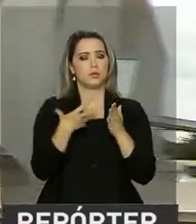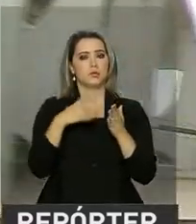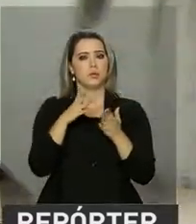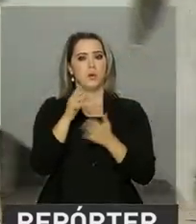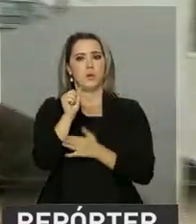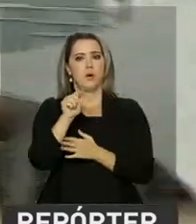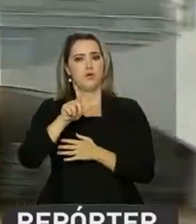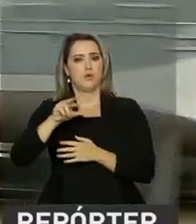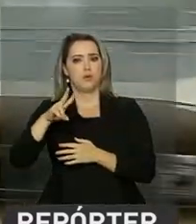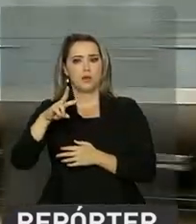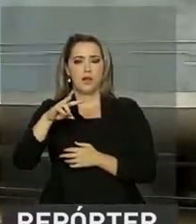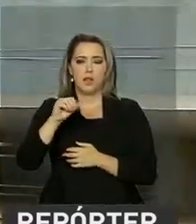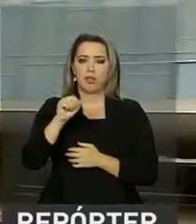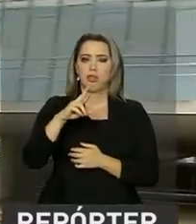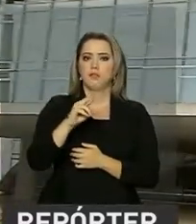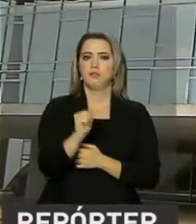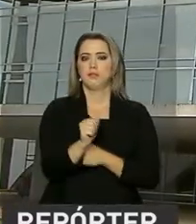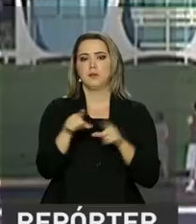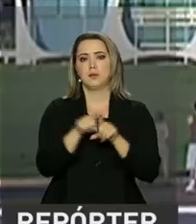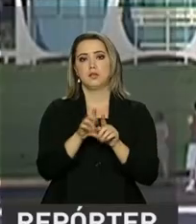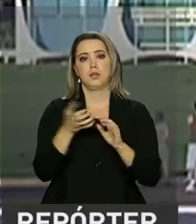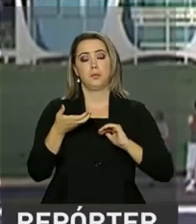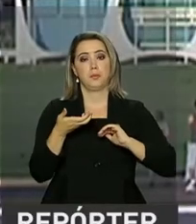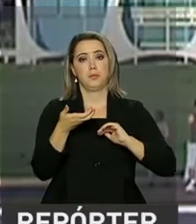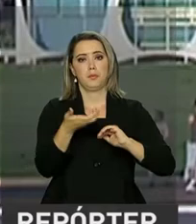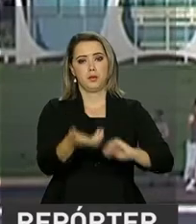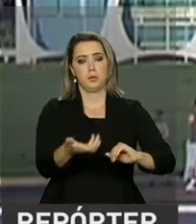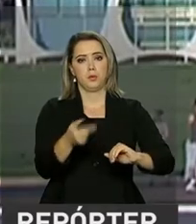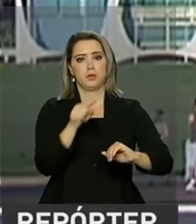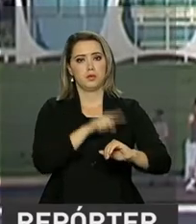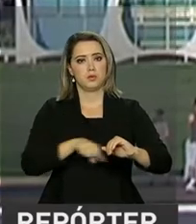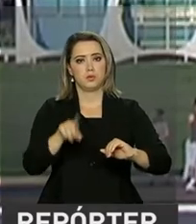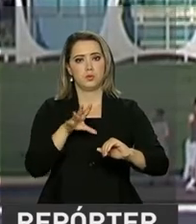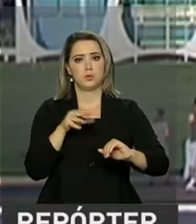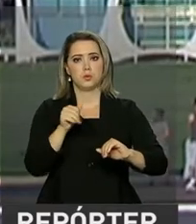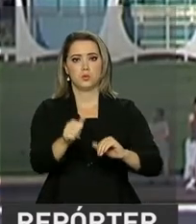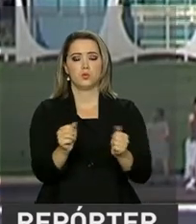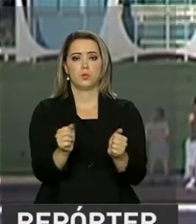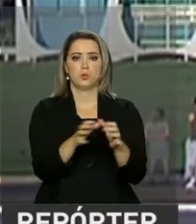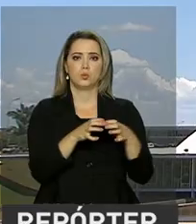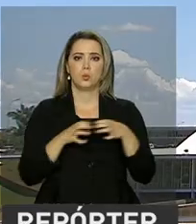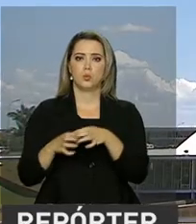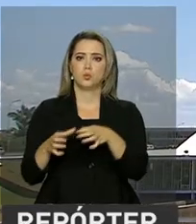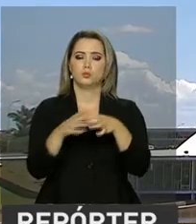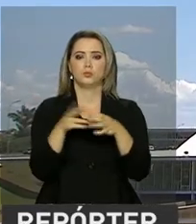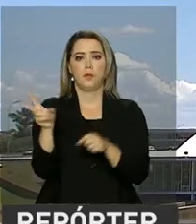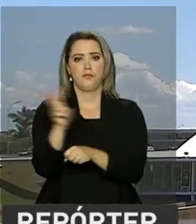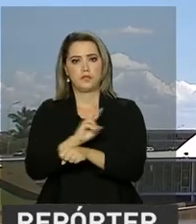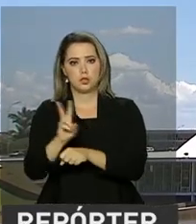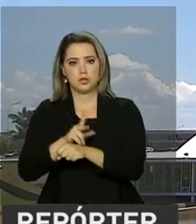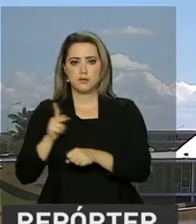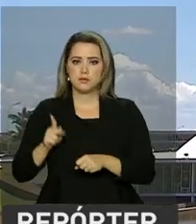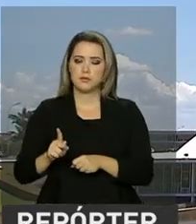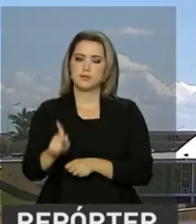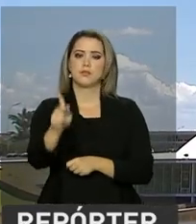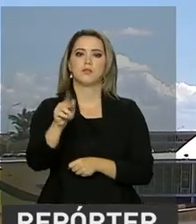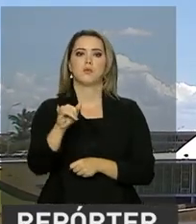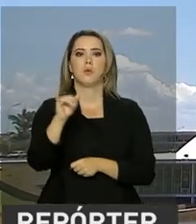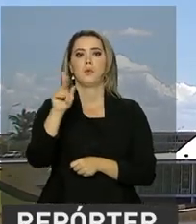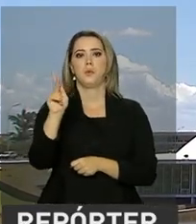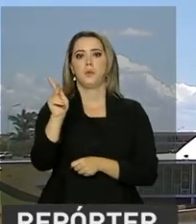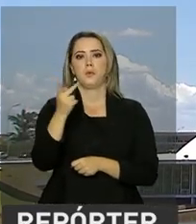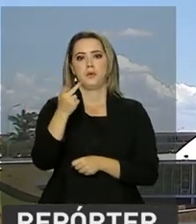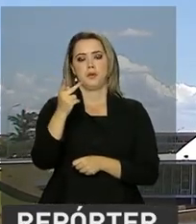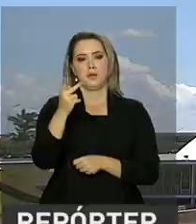e o congresso nacional pelas regras o conjunto tombado fica sujeito a vigilância permanente do instituto